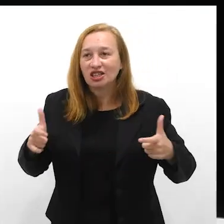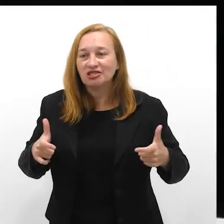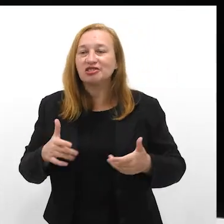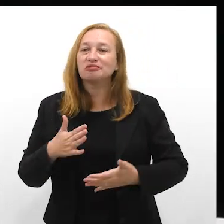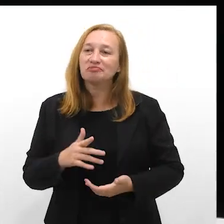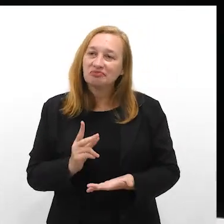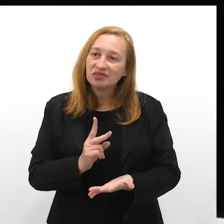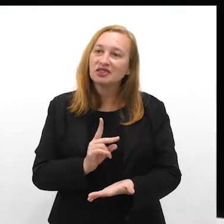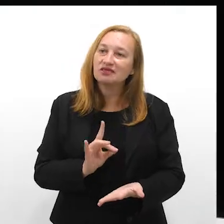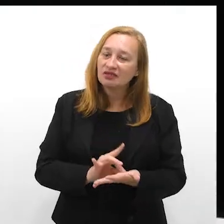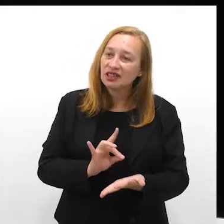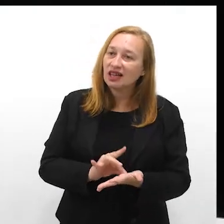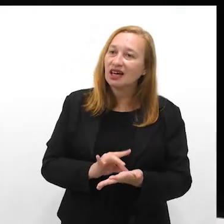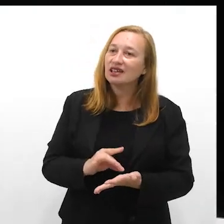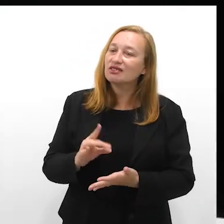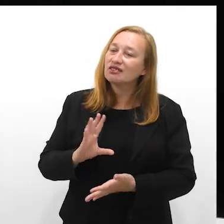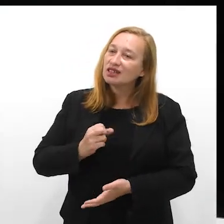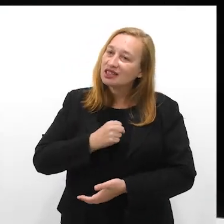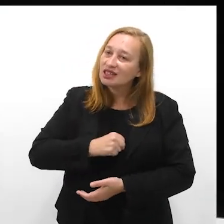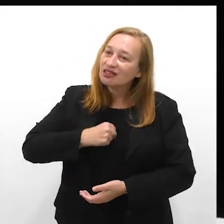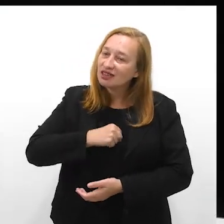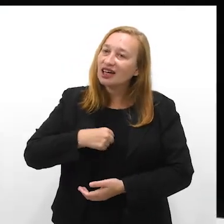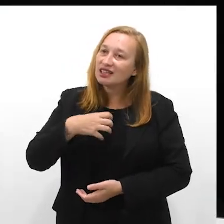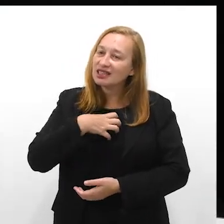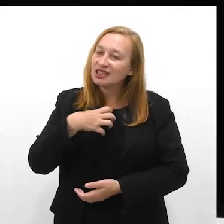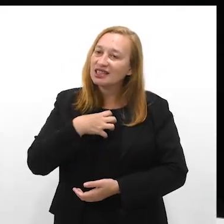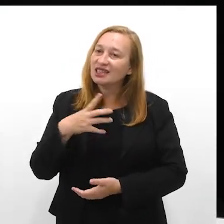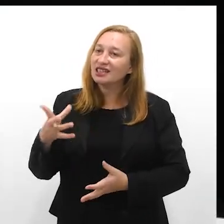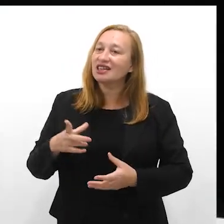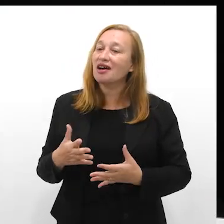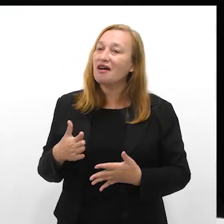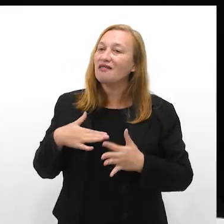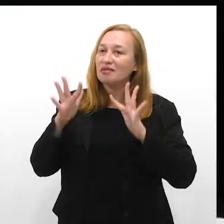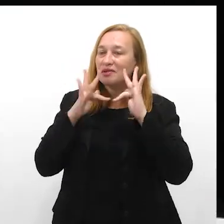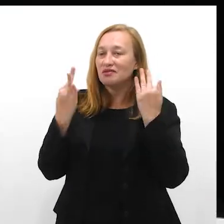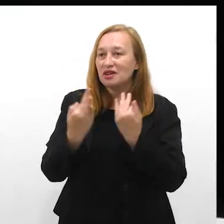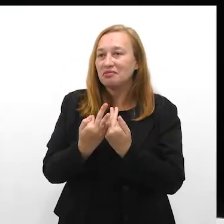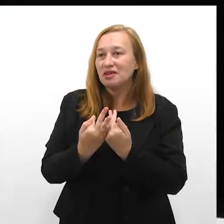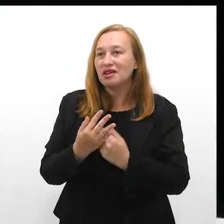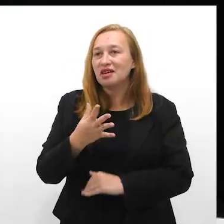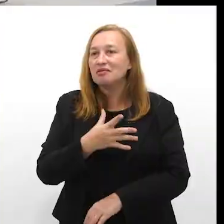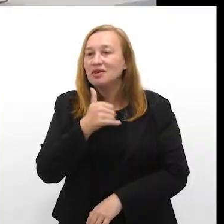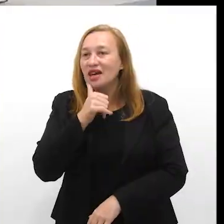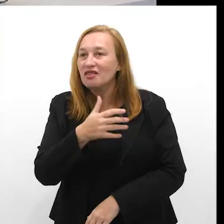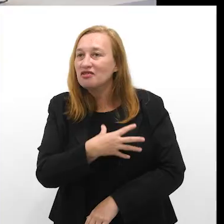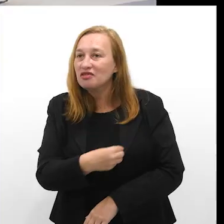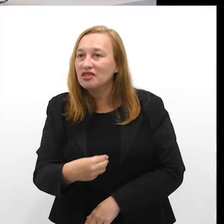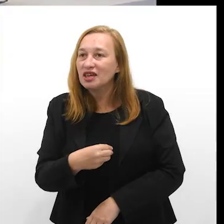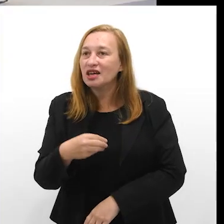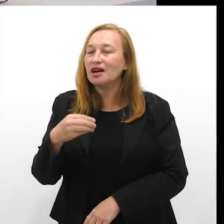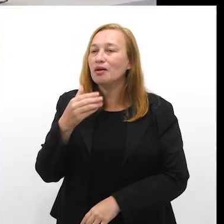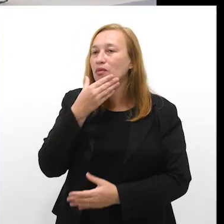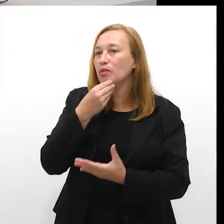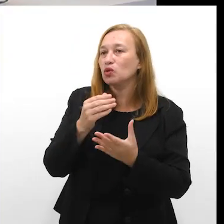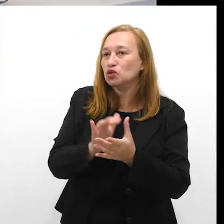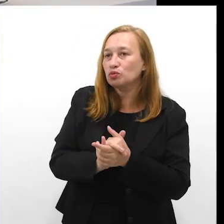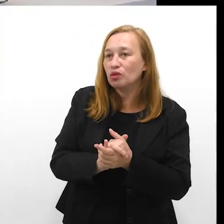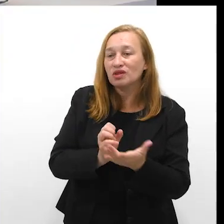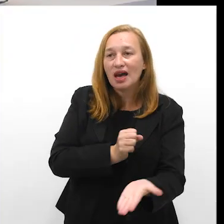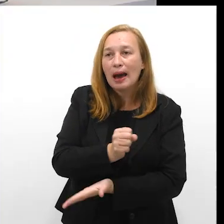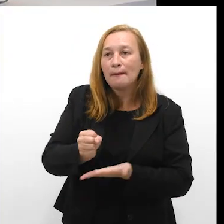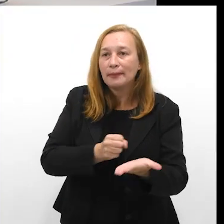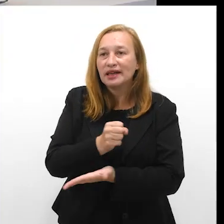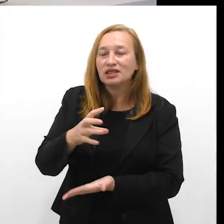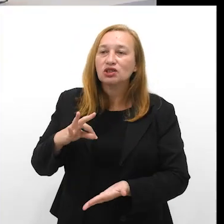grande. Muito grande mesmo. Assim, eu vou sentir muita São os grandes falta. campeões do carnaval. Essa é minha família, toda minha filha, Que é a meu base, marido,